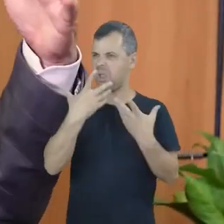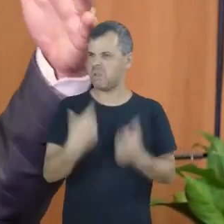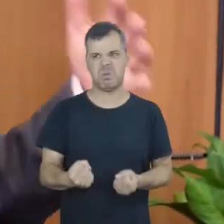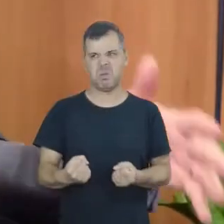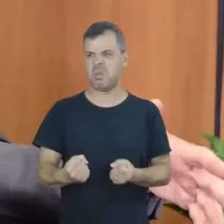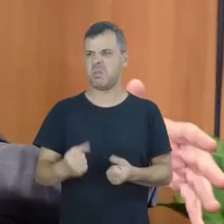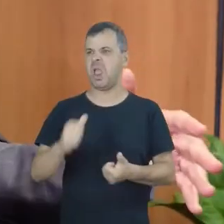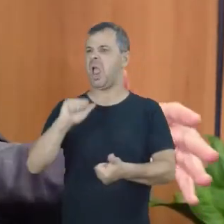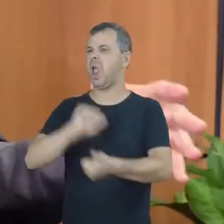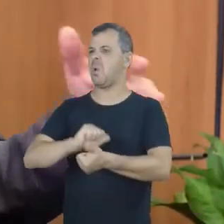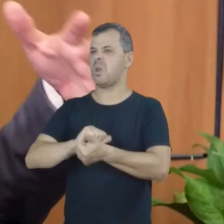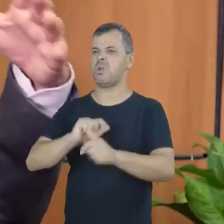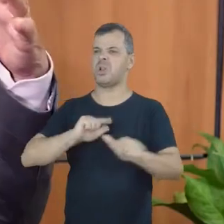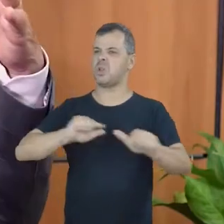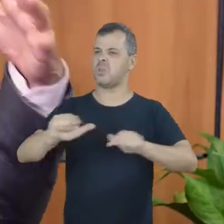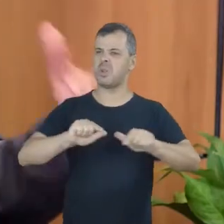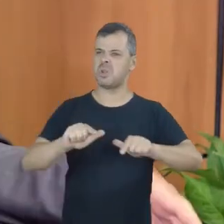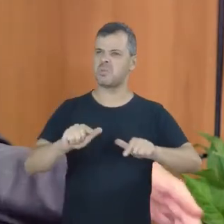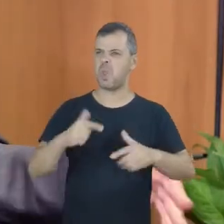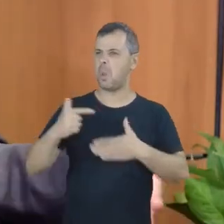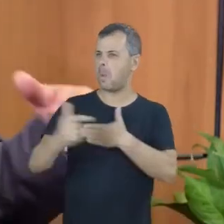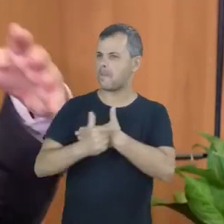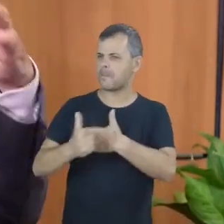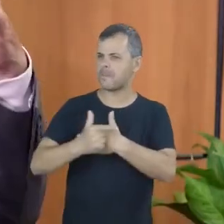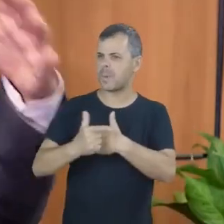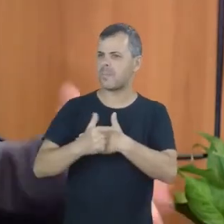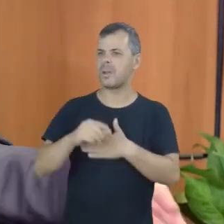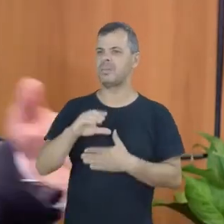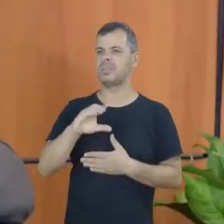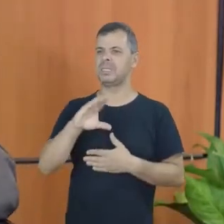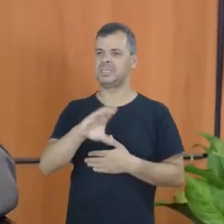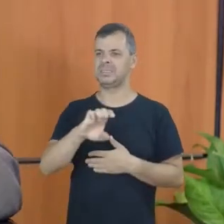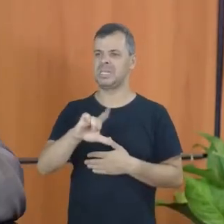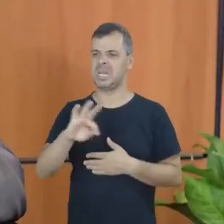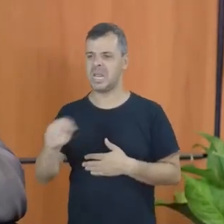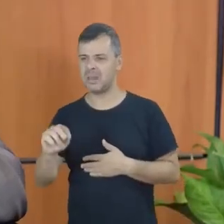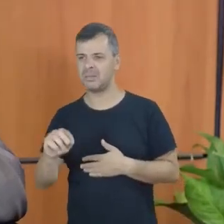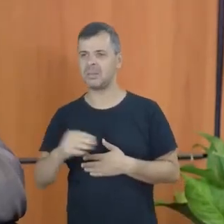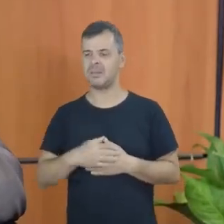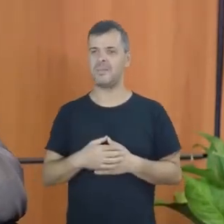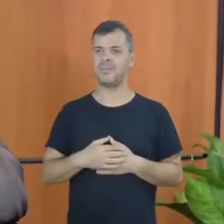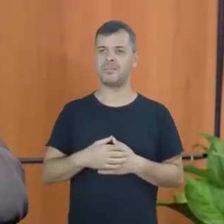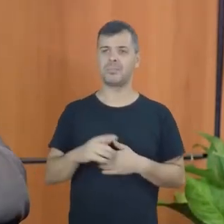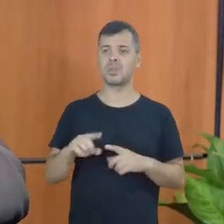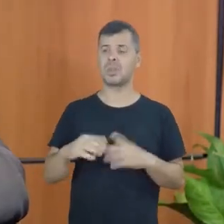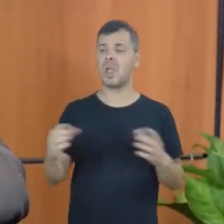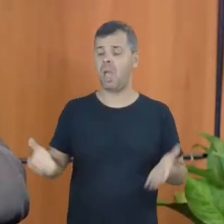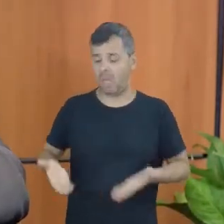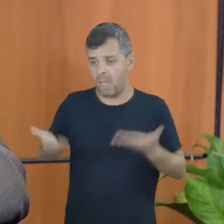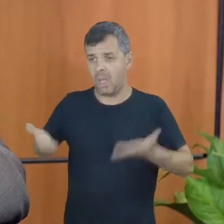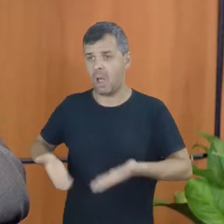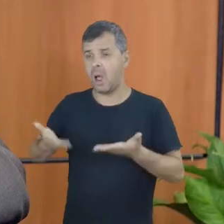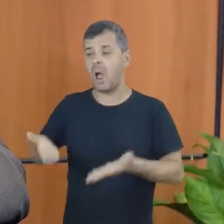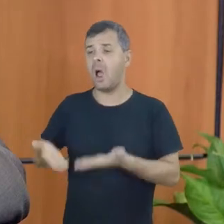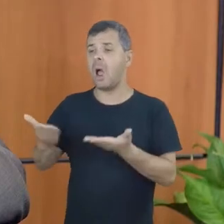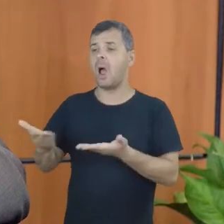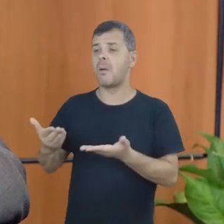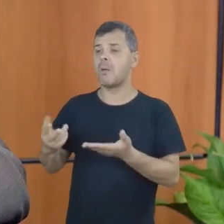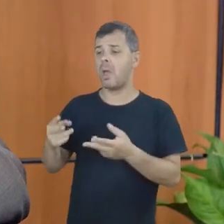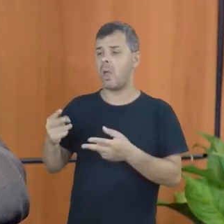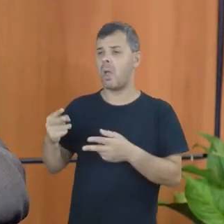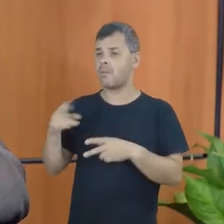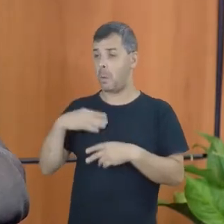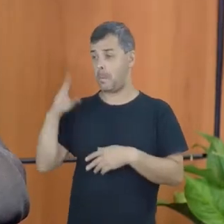a qualidade do trabalho, negando o papel da CLT, negando o papel da legislação, acabou estimulando a visão